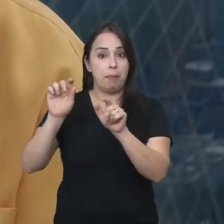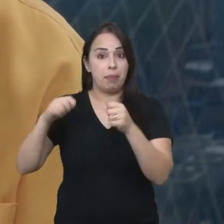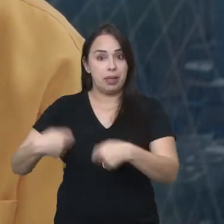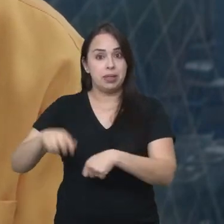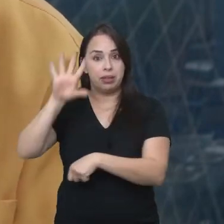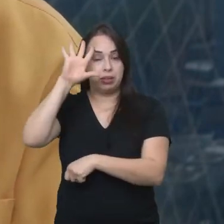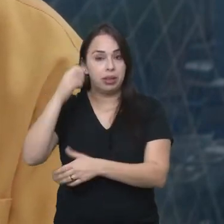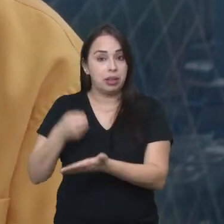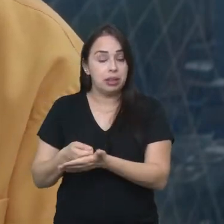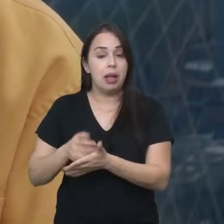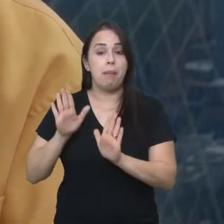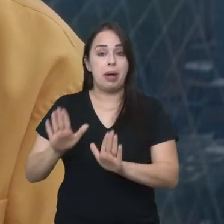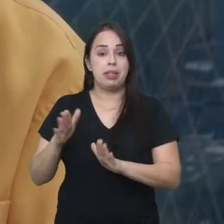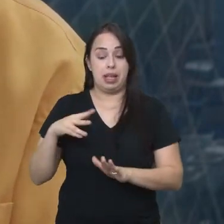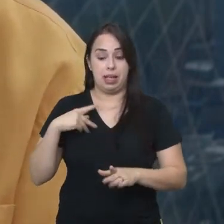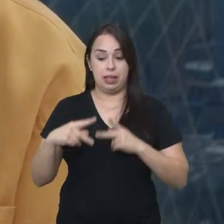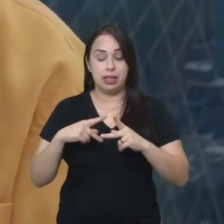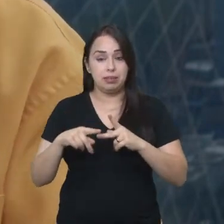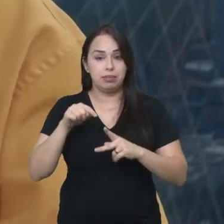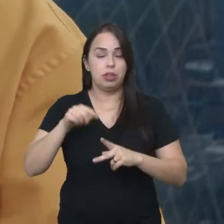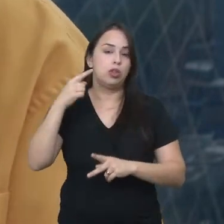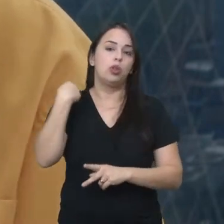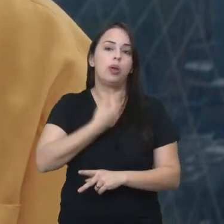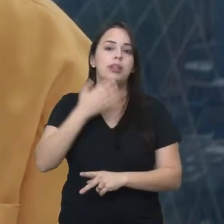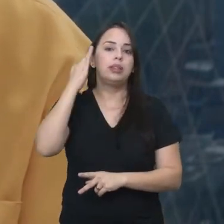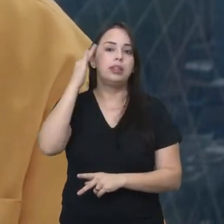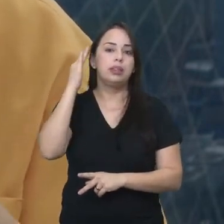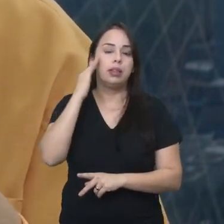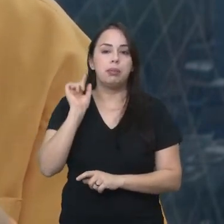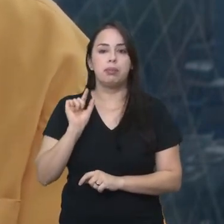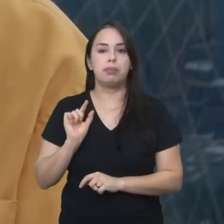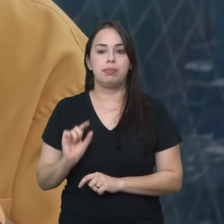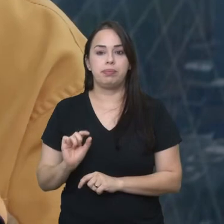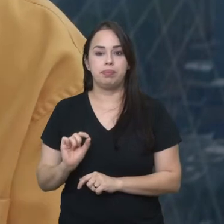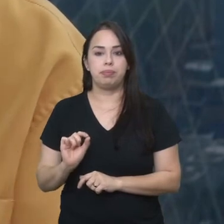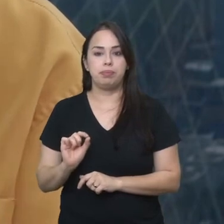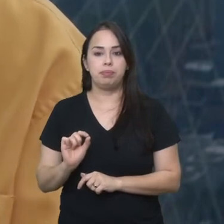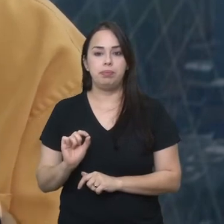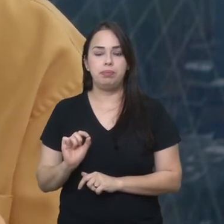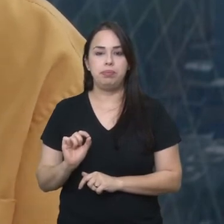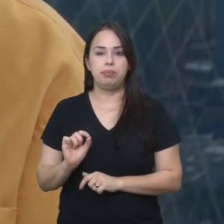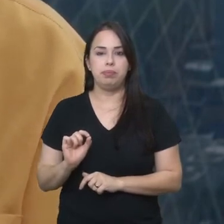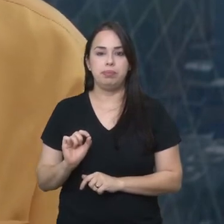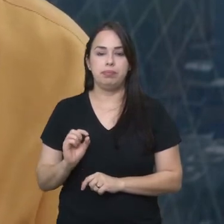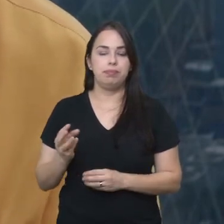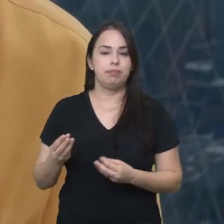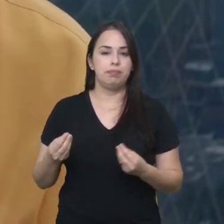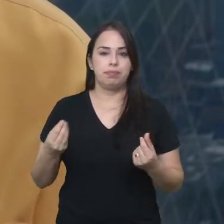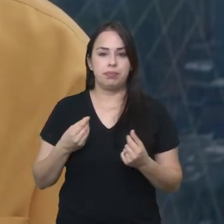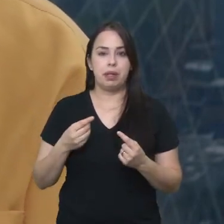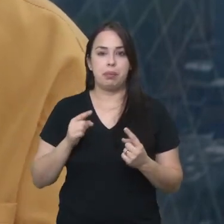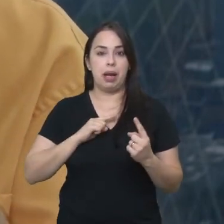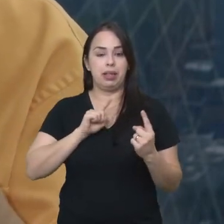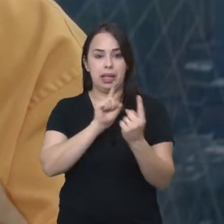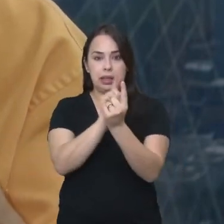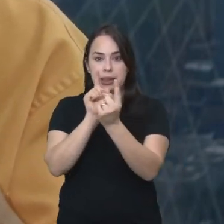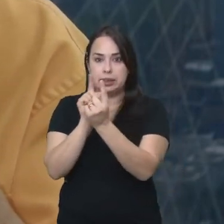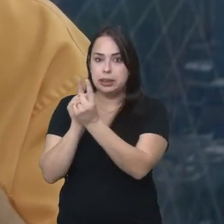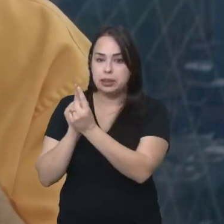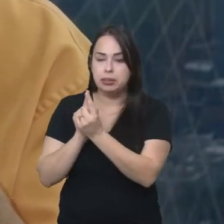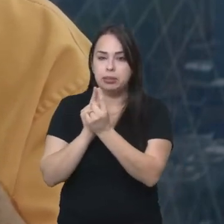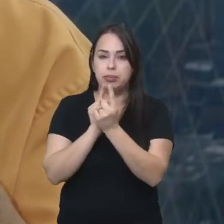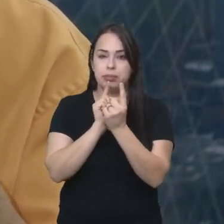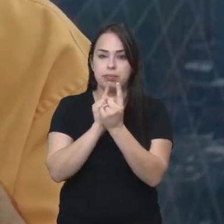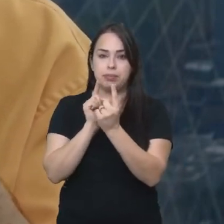trabalhadas. E a nossa realidade hoje, a gente entende assim, que para que pudéssemos atender com